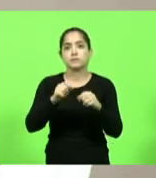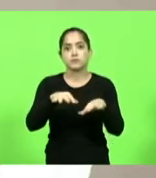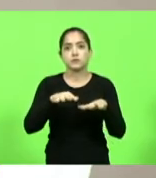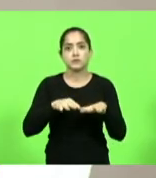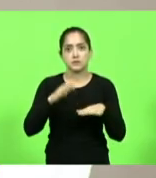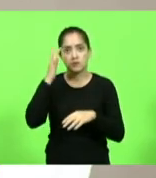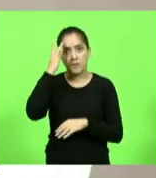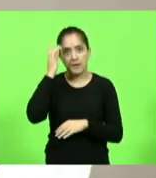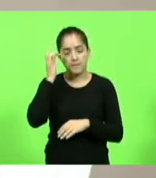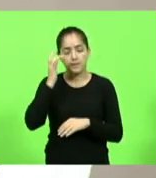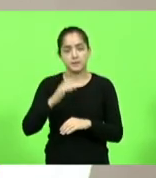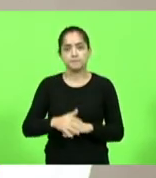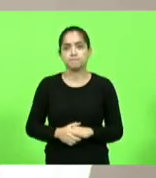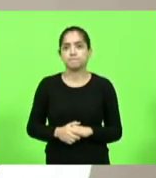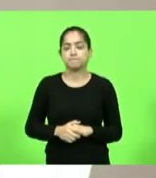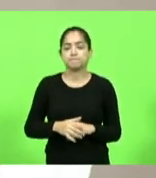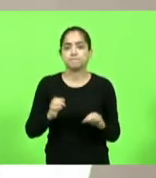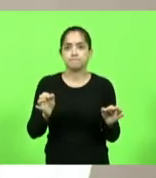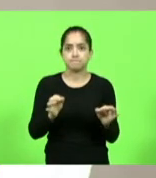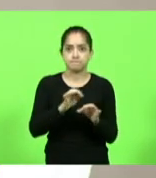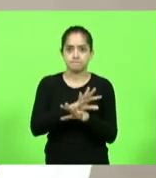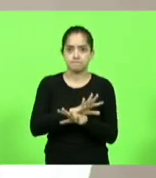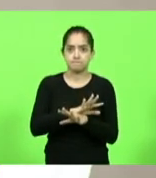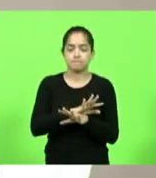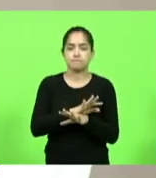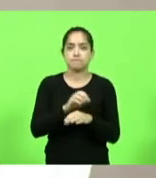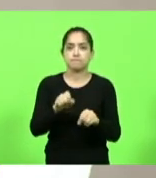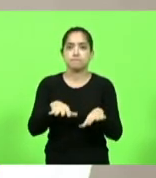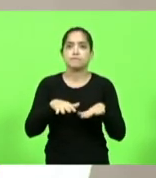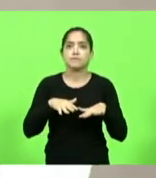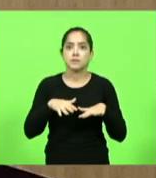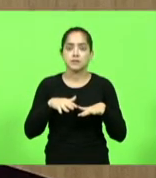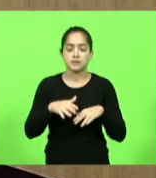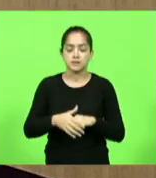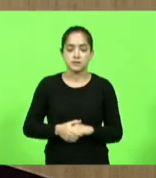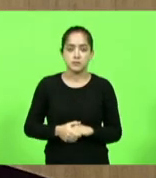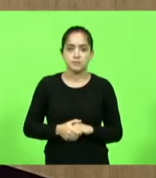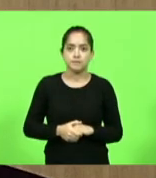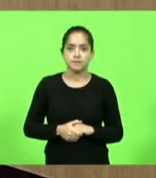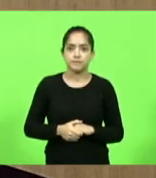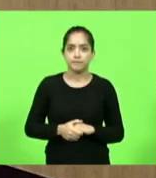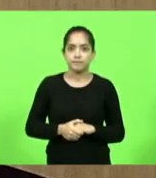para amanhã no horário regimental. Está encerrada a presente sessão.